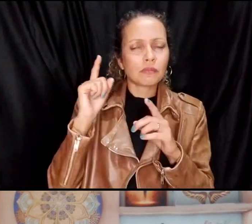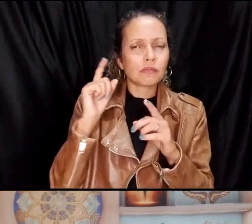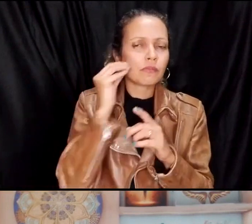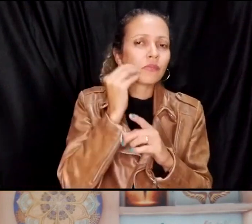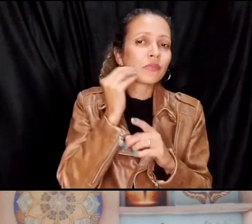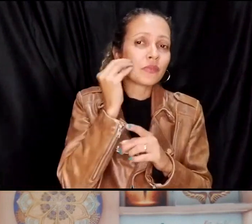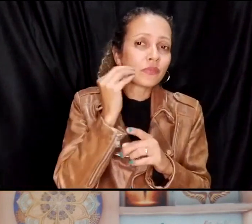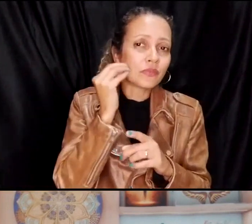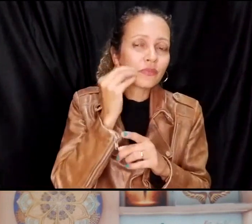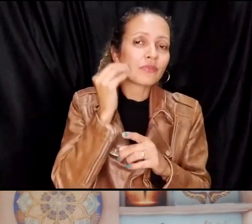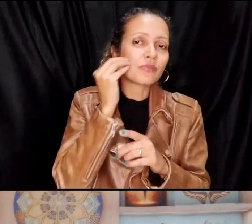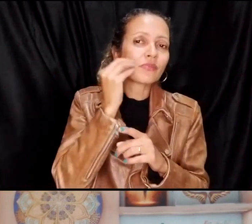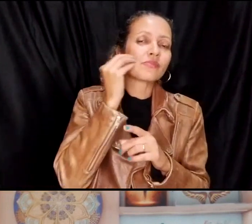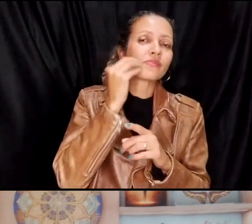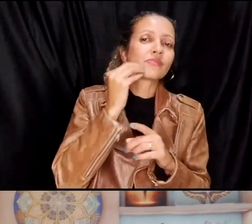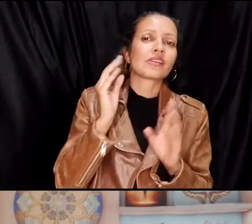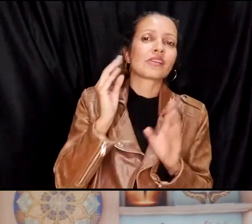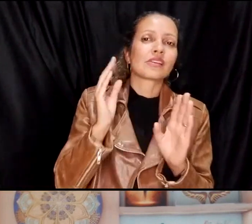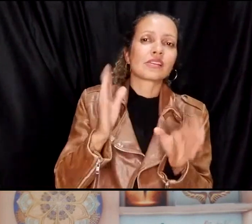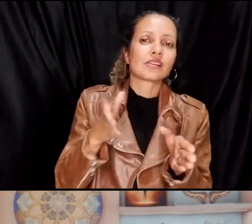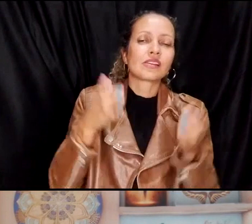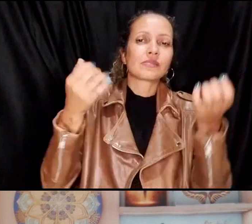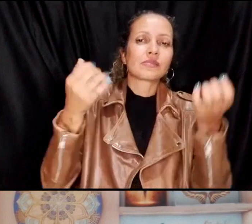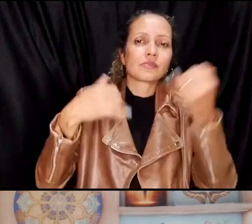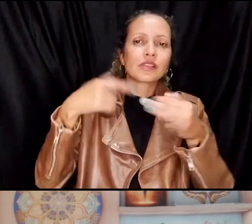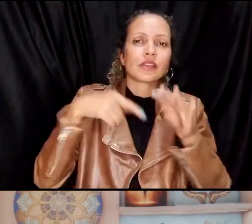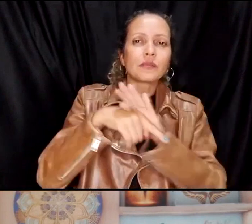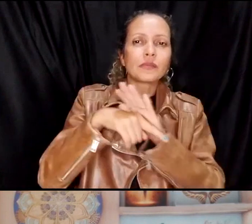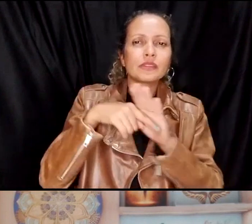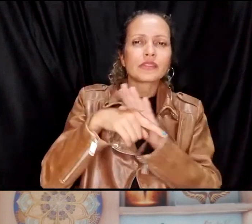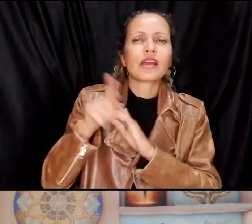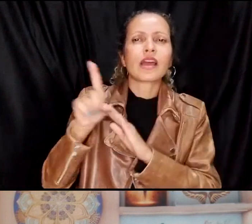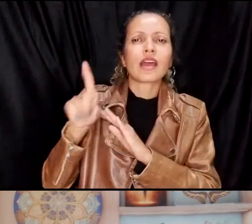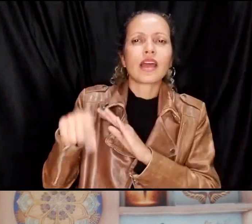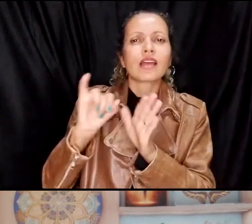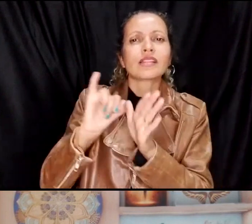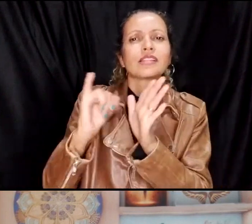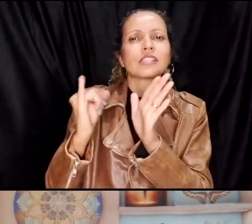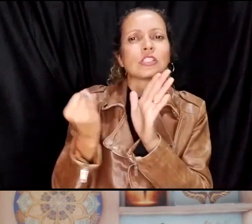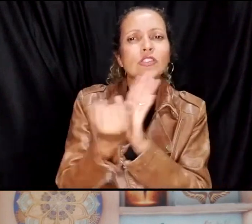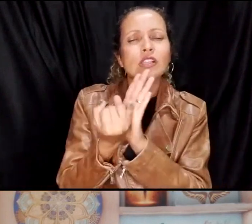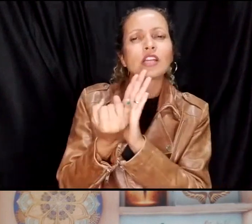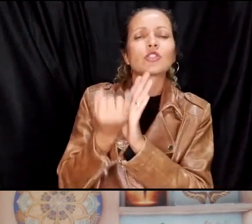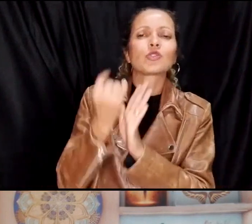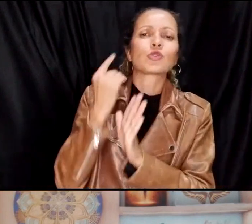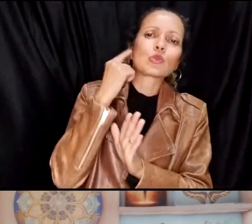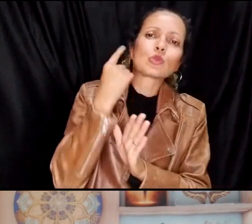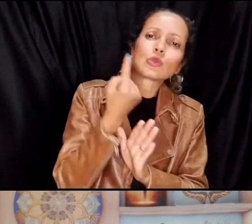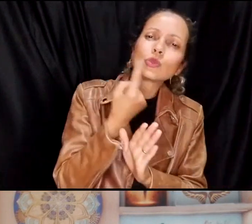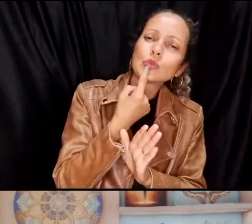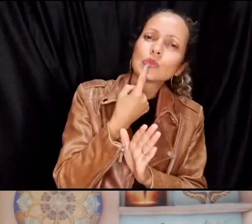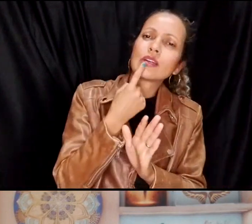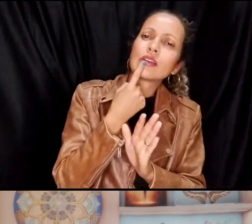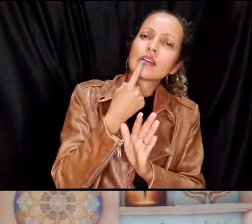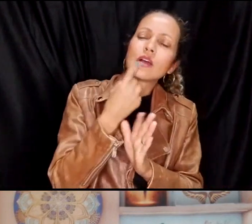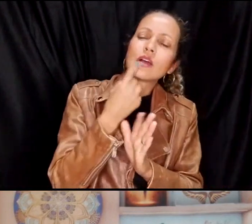O que é uma identidade do surdo, a diferença... Muitas pessoas não sabem qual é a diferença